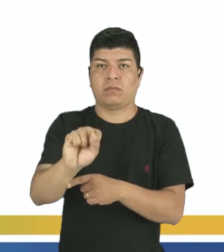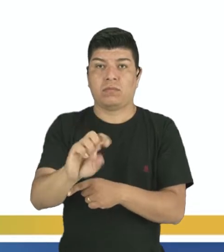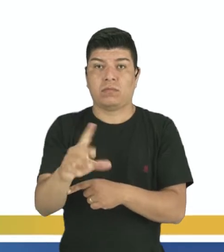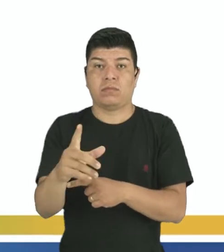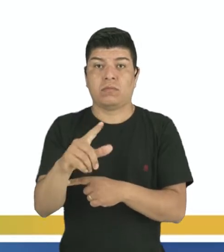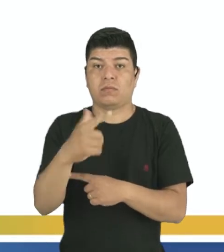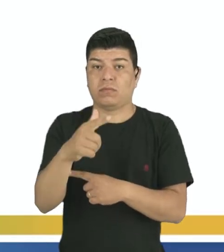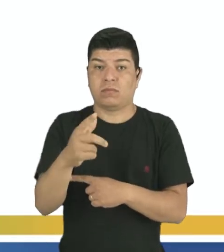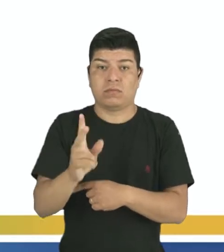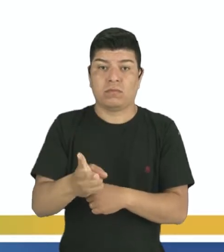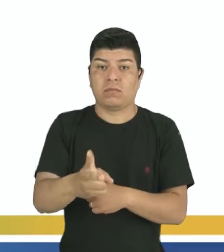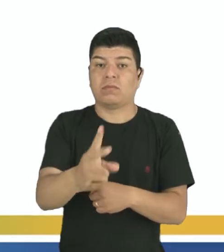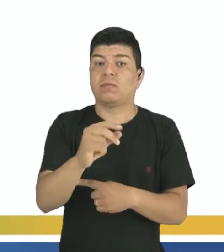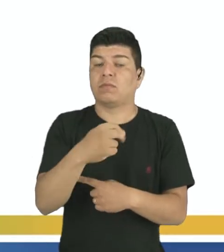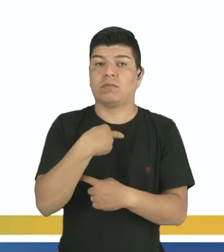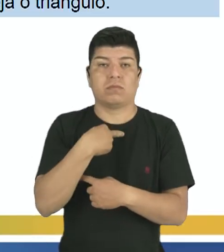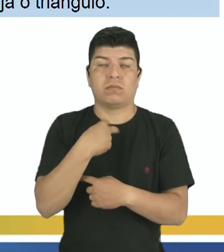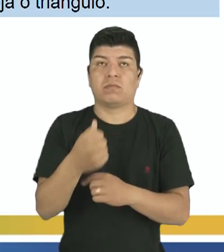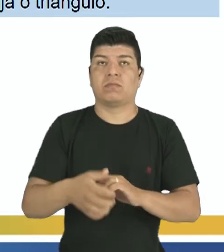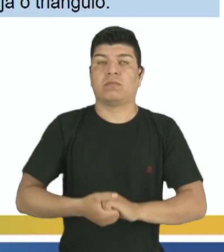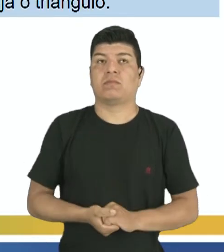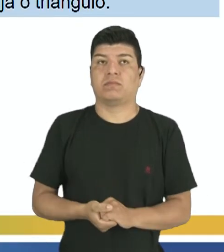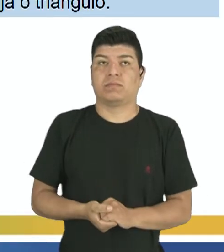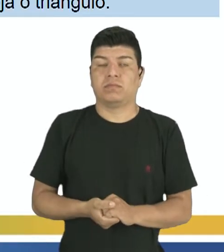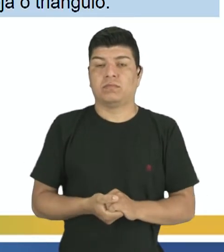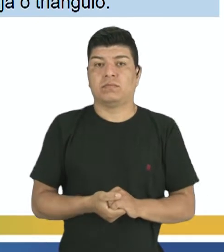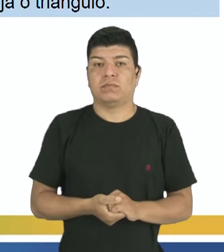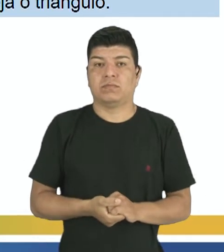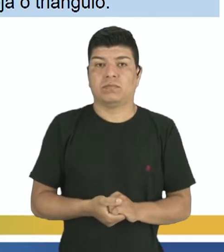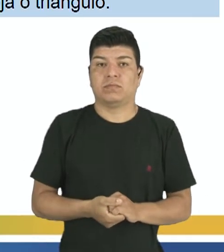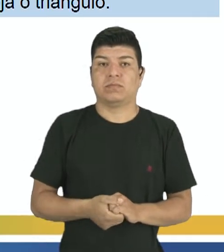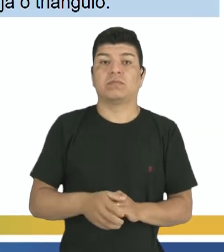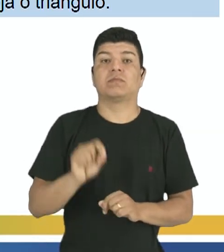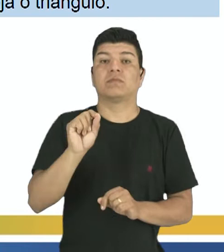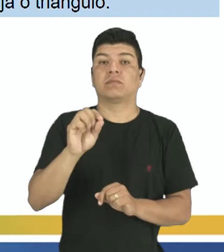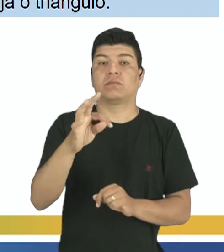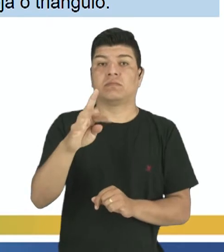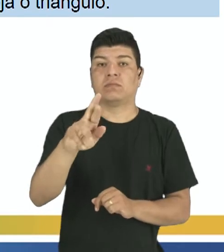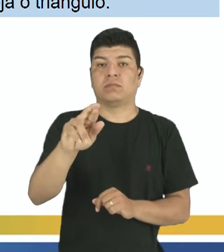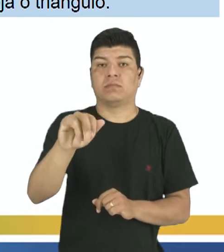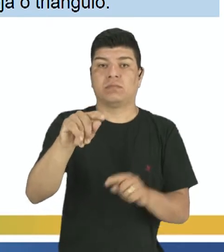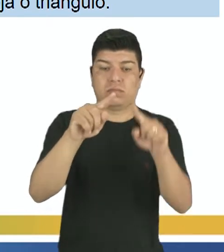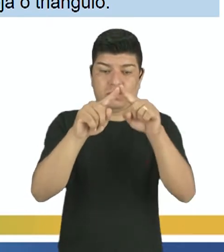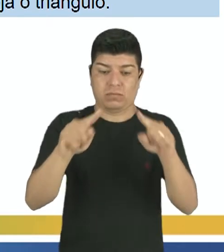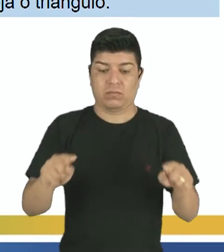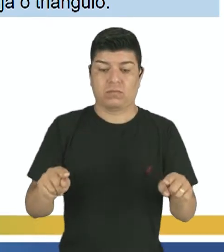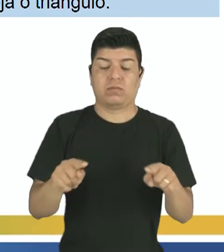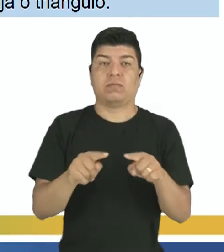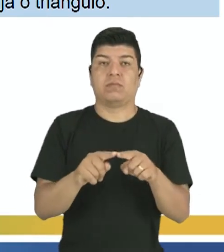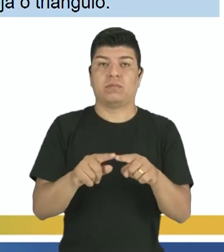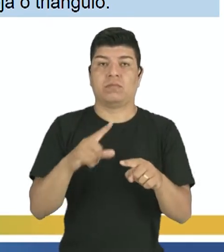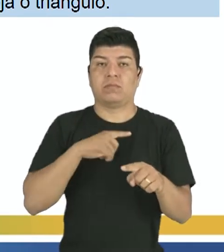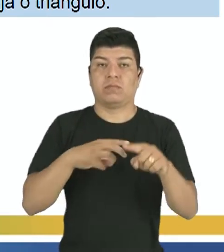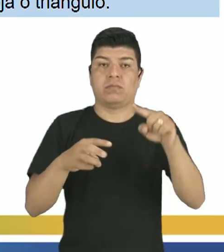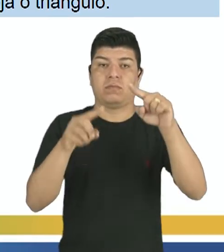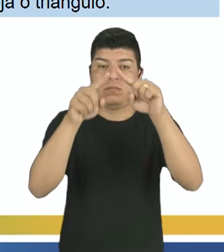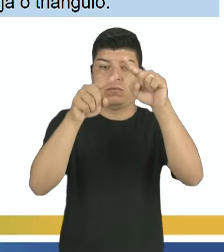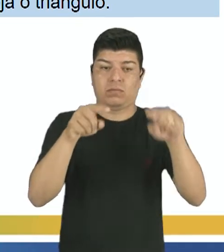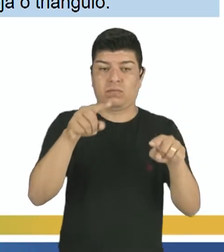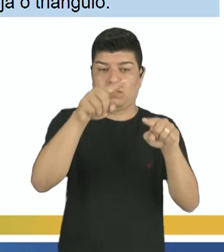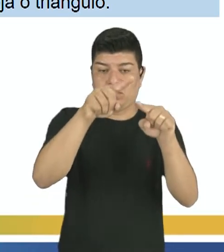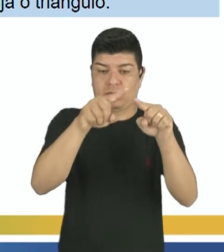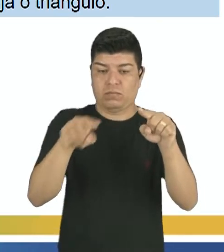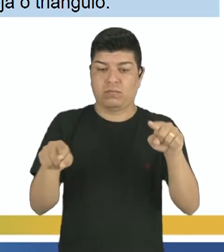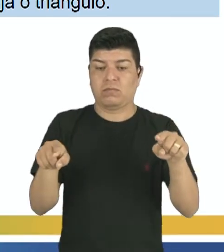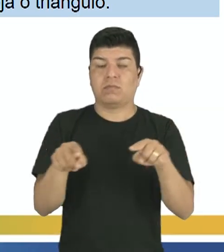não consecutivos dele, ok? Então um triângulo é um polígono que possui 3 lados e que necessariamente é uma